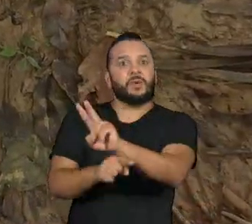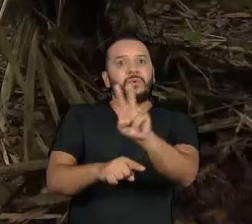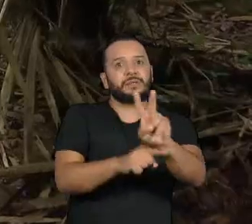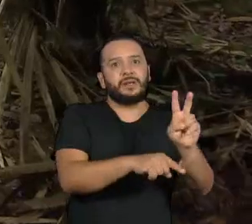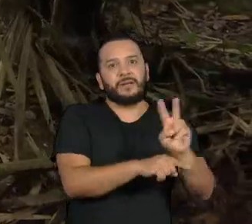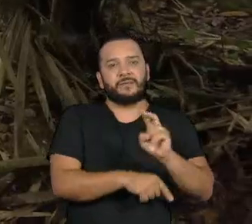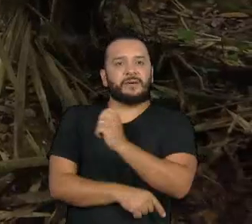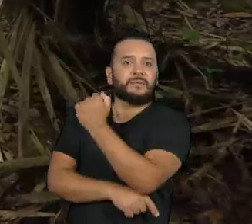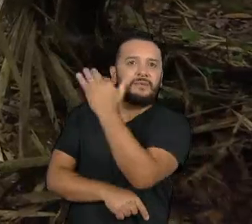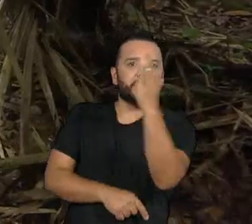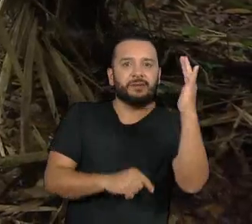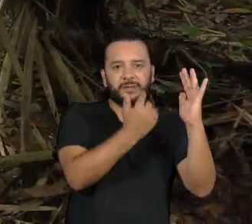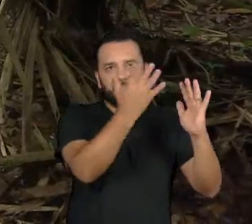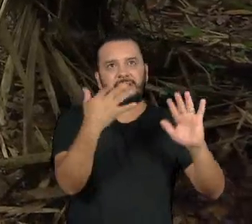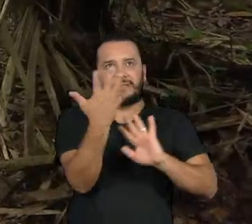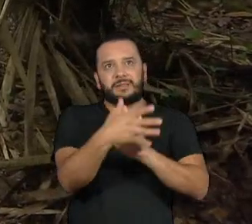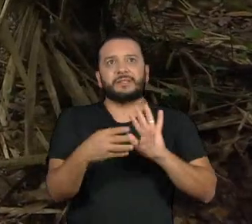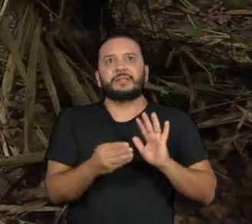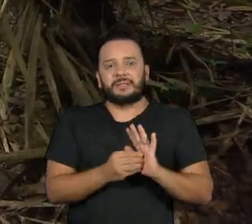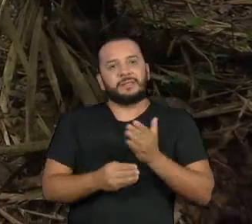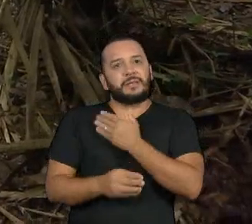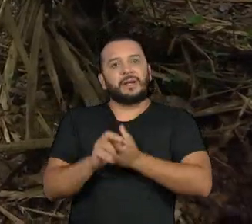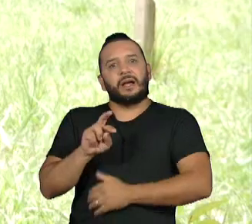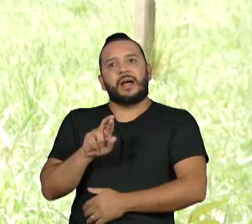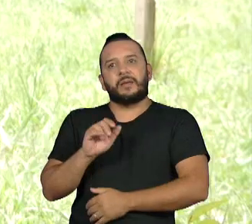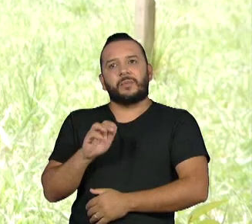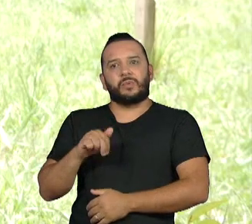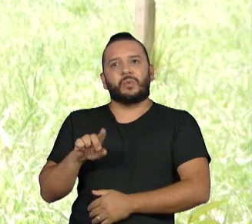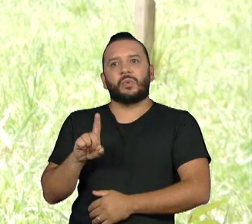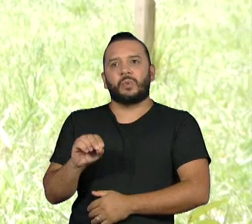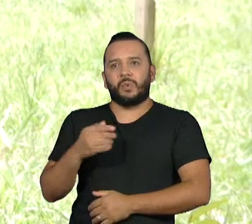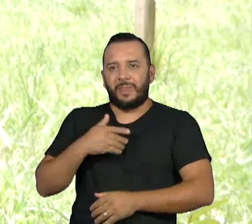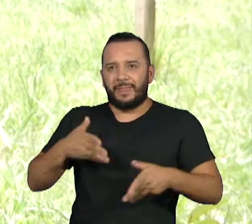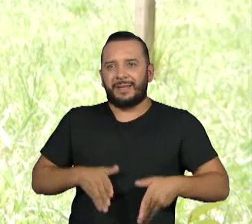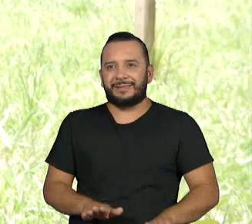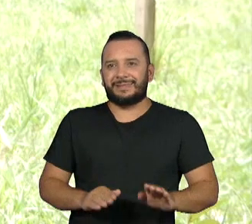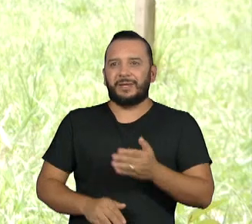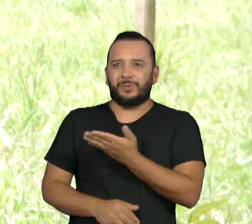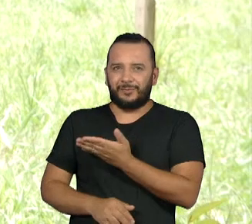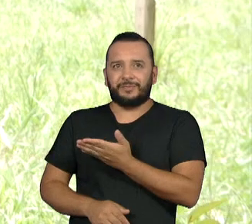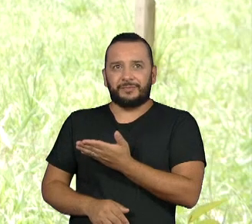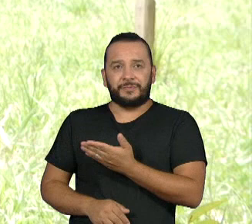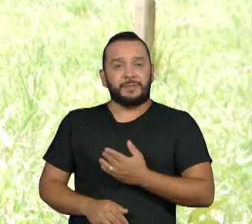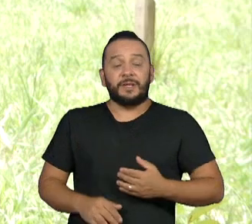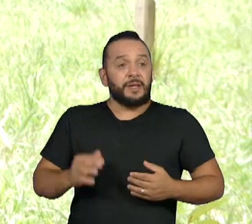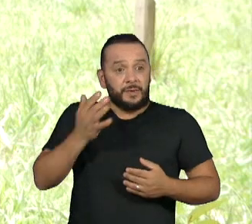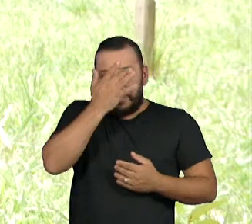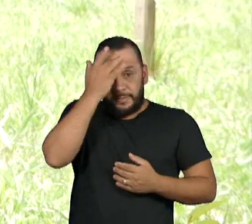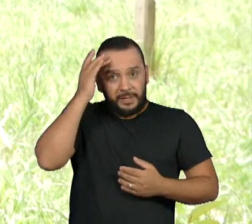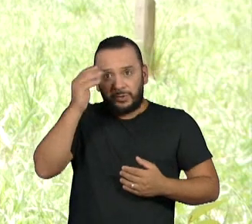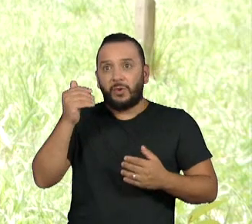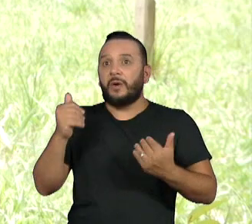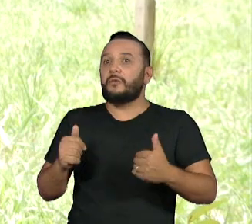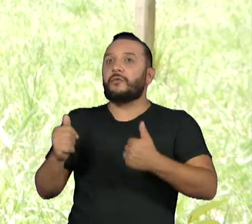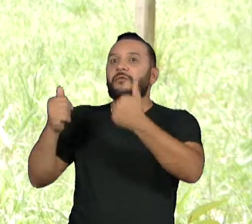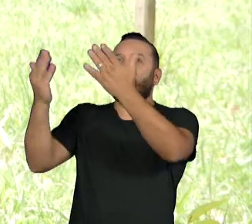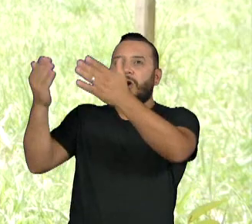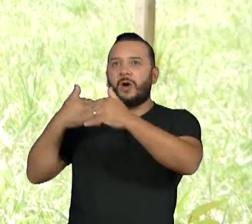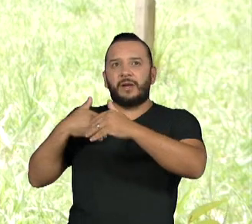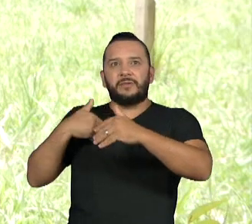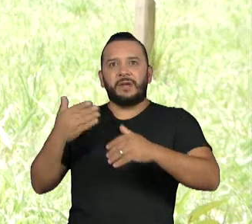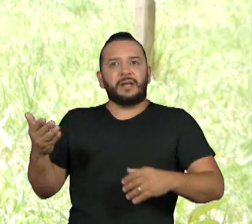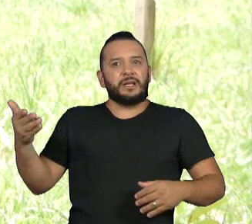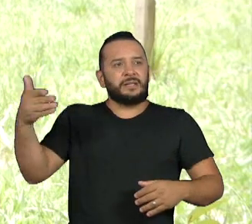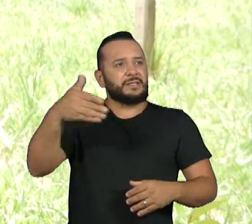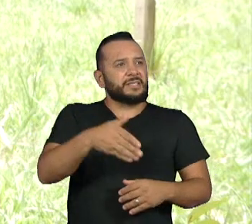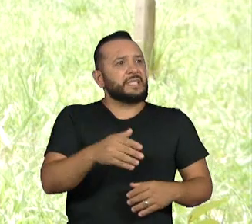amazônica que viu seu Raimundo nascer. Quem não mora aqui dentro, ele vem com outra visão. Ele já vem com a visão, já se acabar, não estou